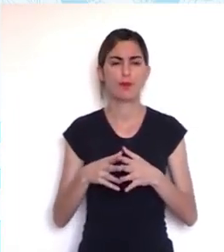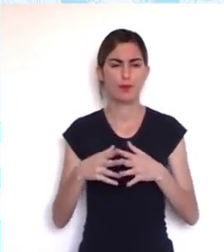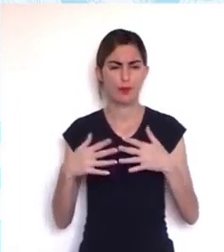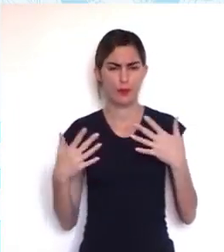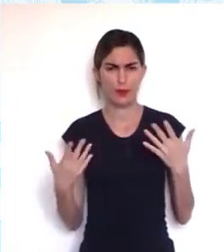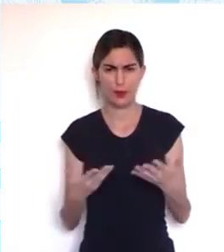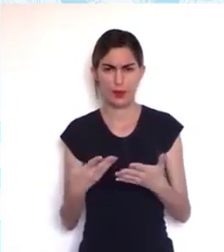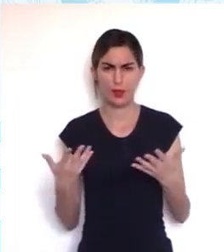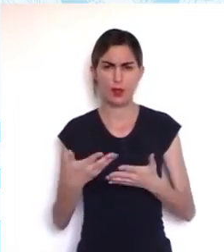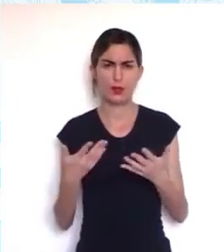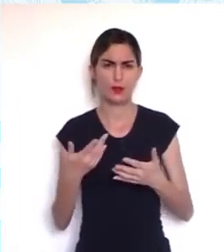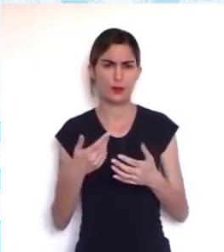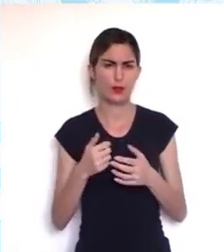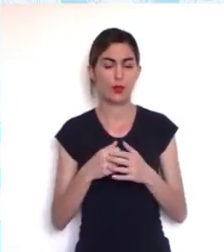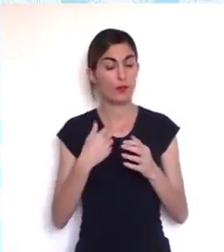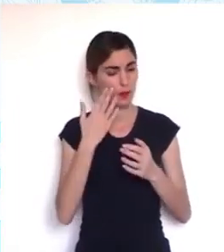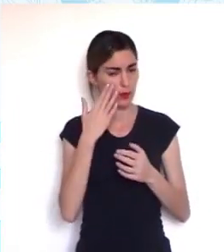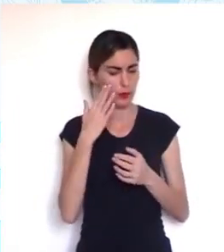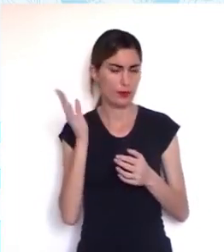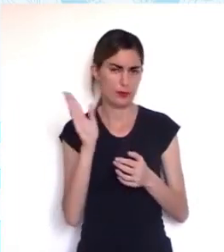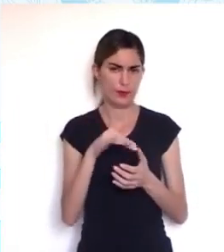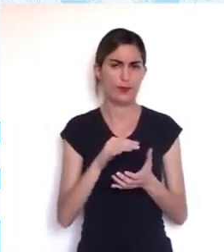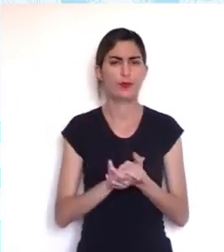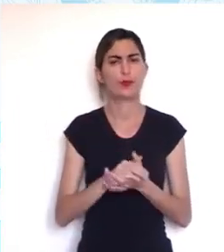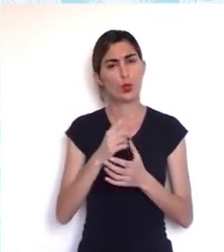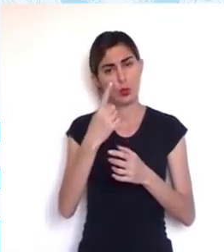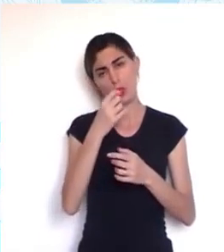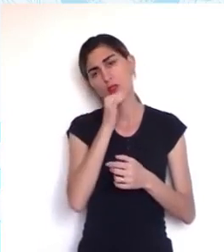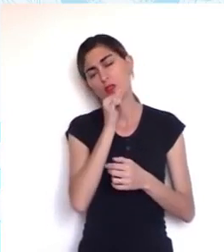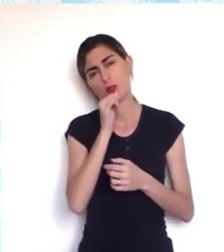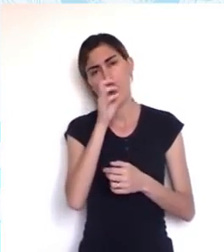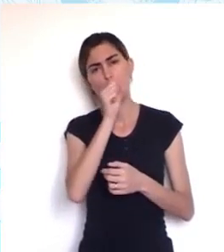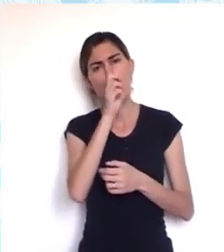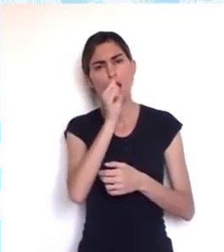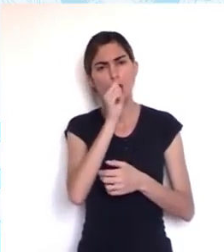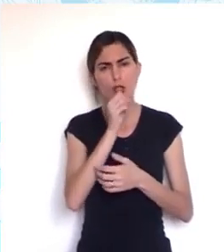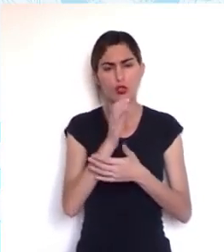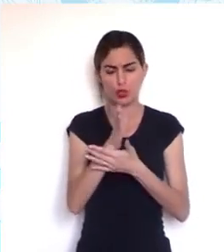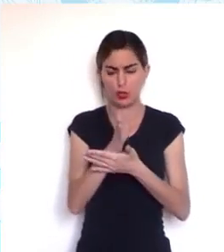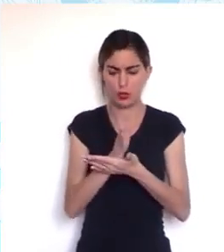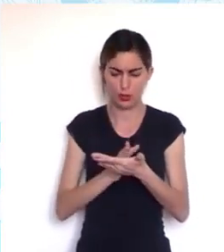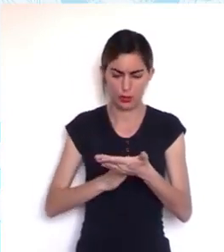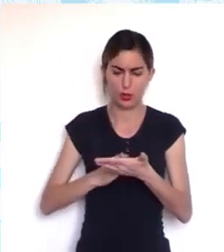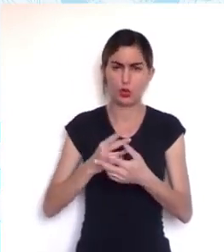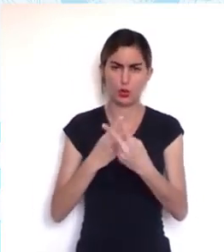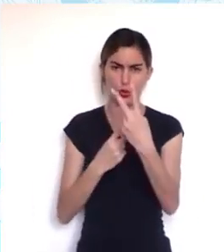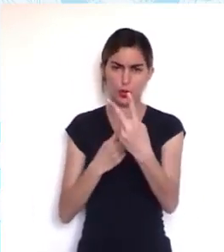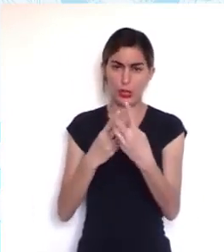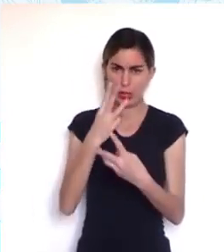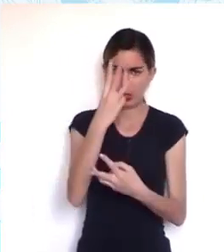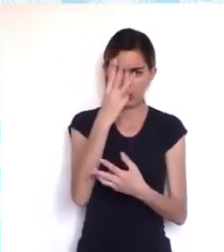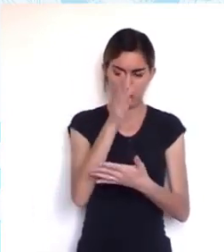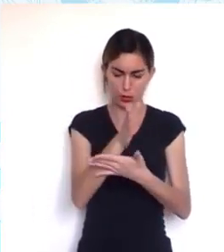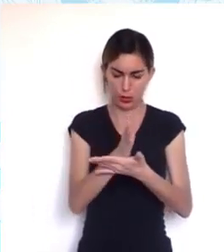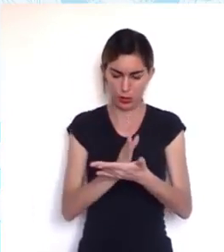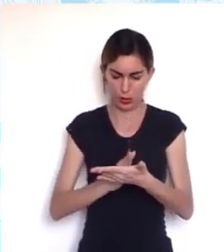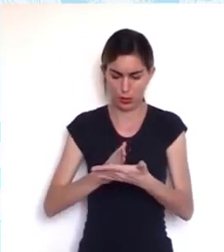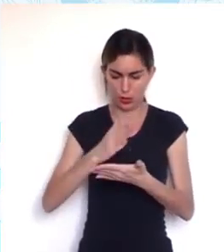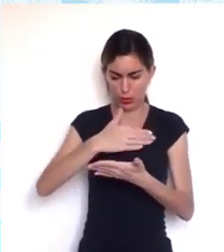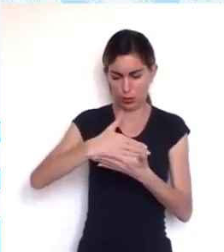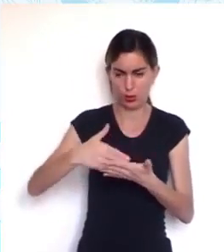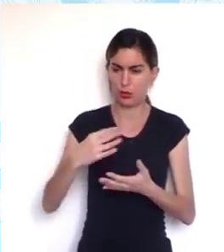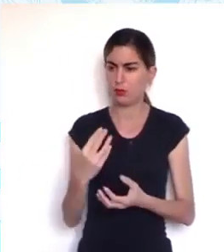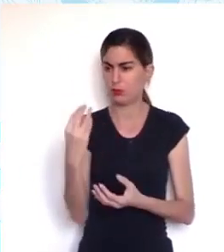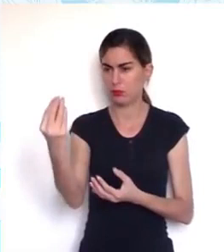né, de determinada coisa. Vamos dar um exemplo? Uma laranja sendo dividido para 3 pessoas. Então, cada